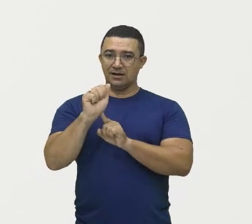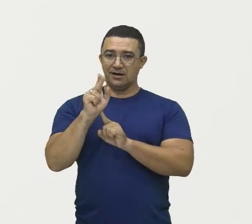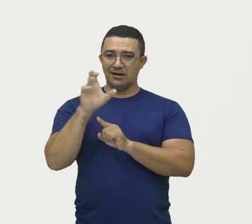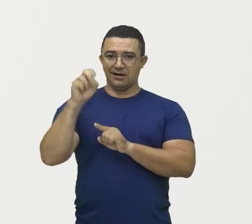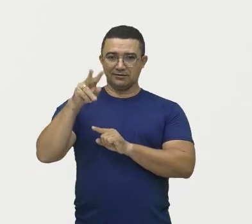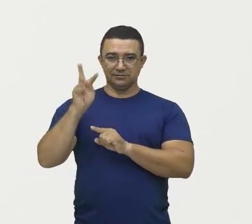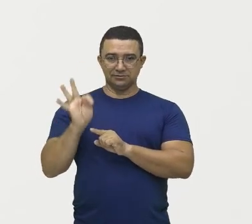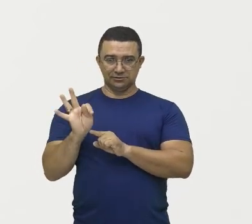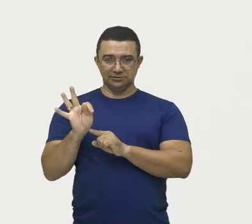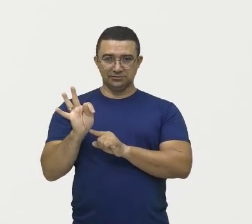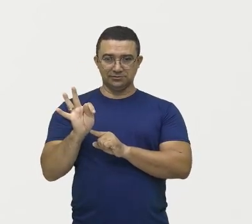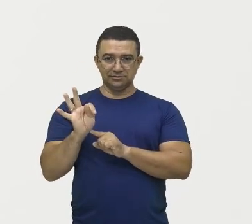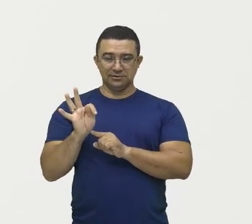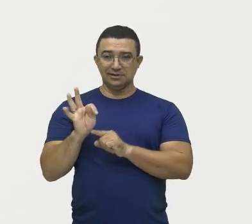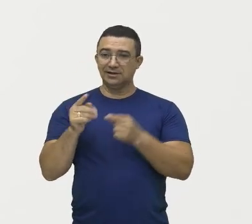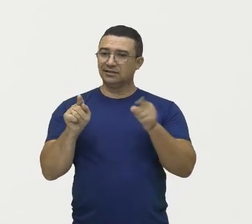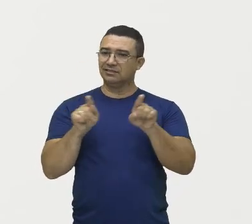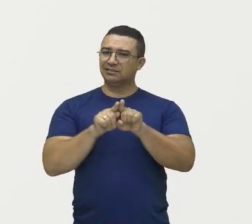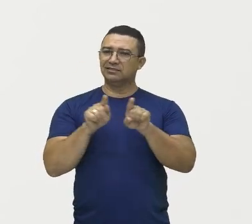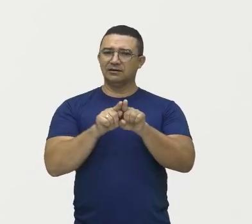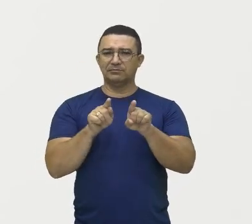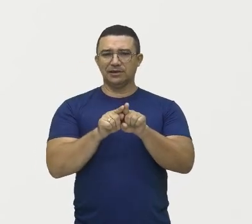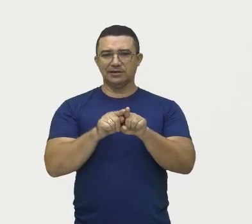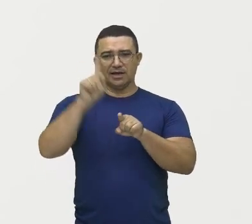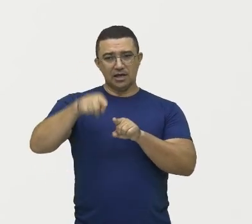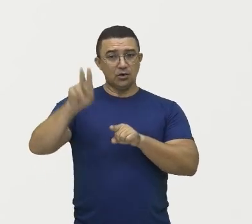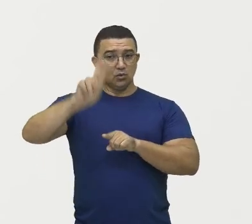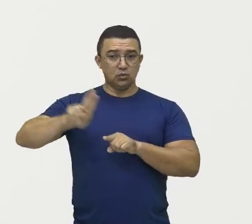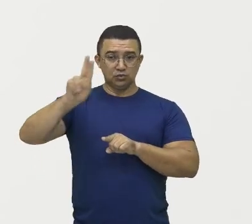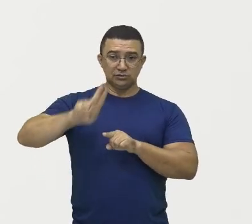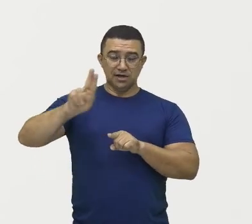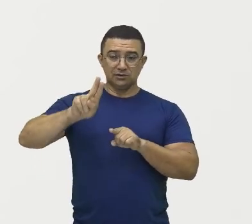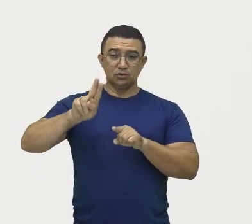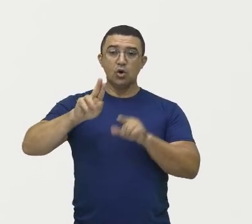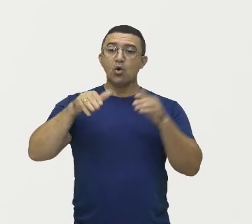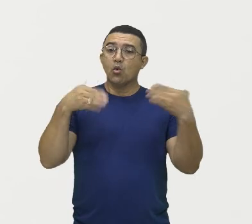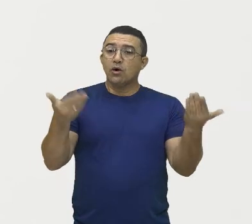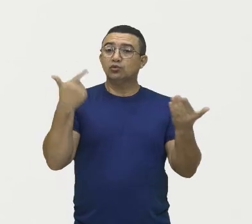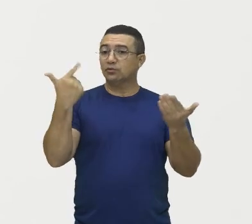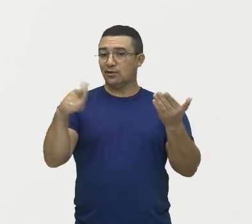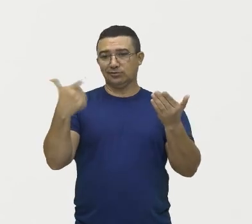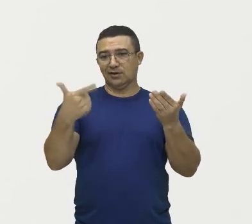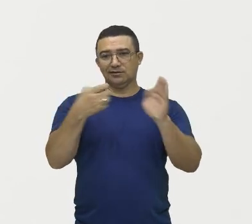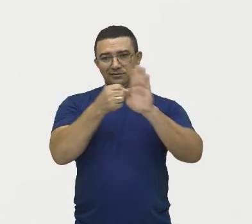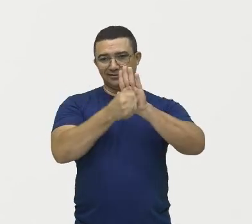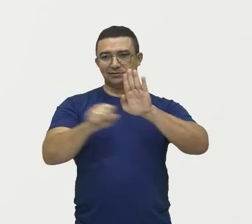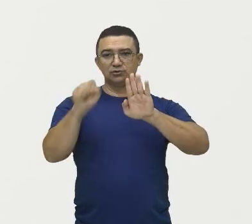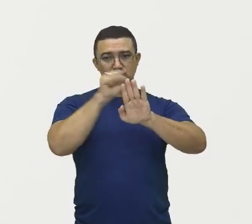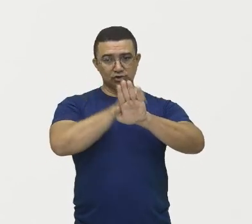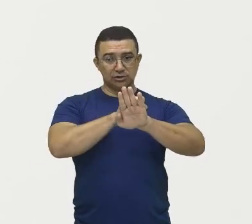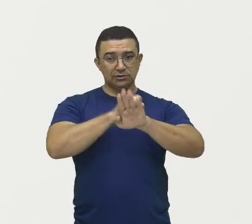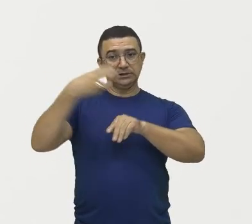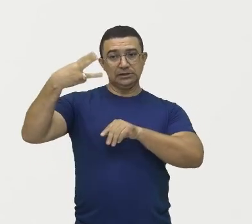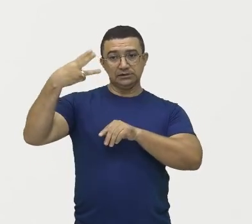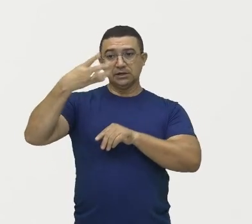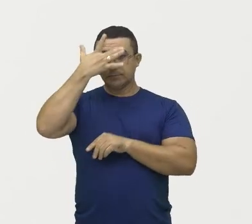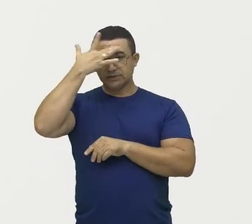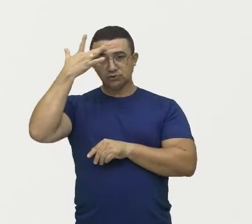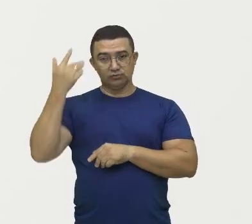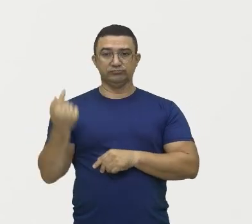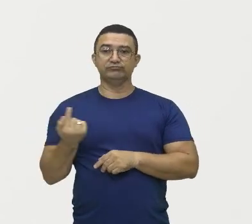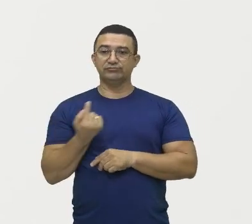Aren't também ele é utilizado quando não tem o sujeito terceira pessoa do singular,